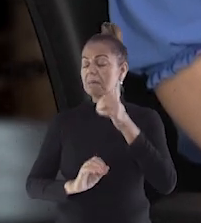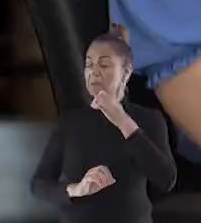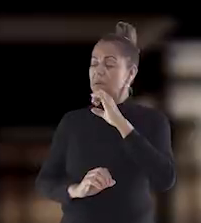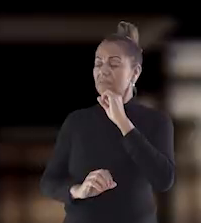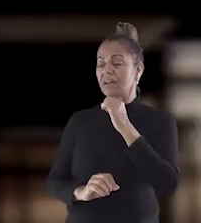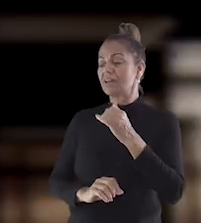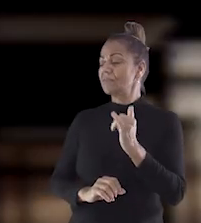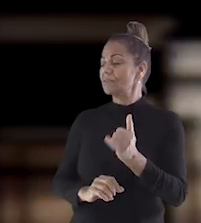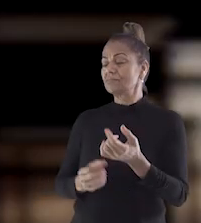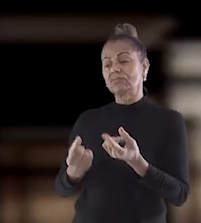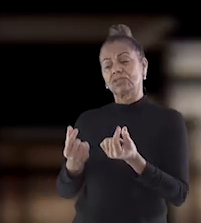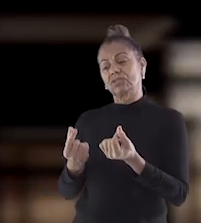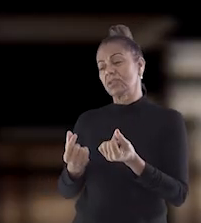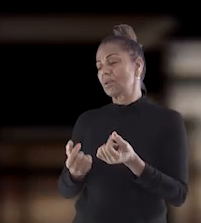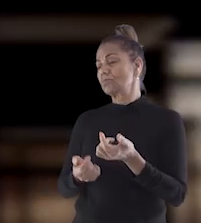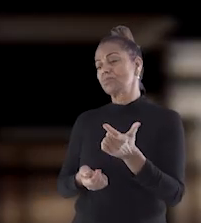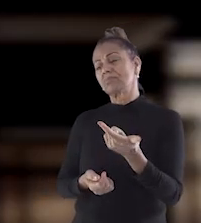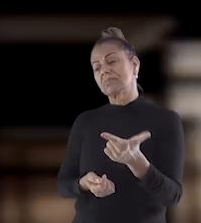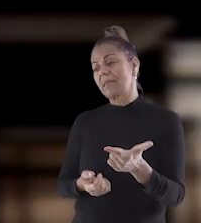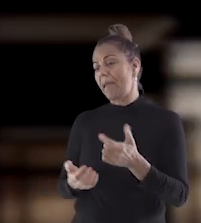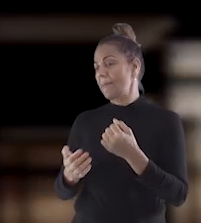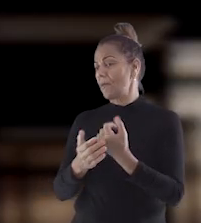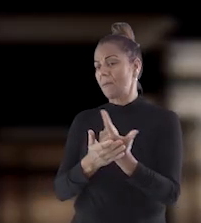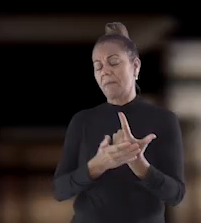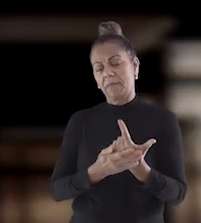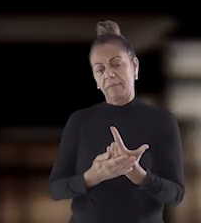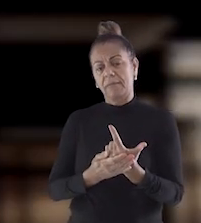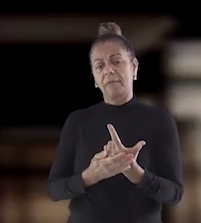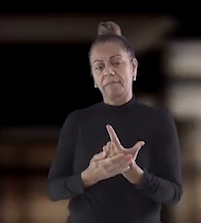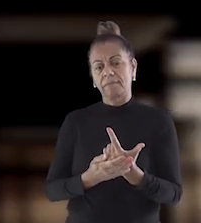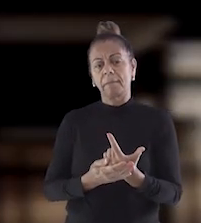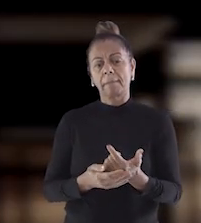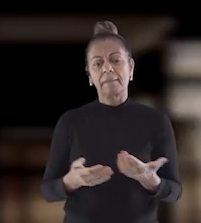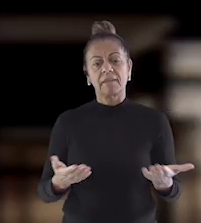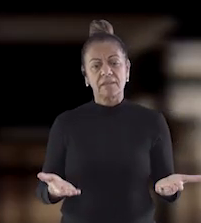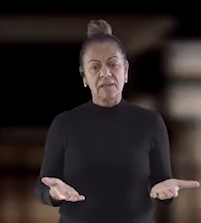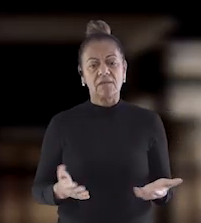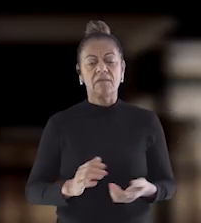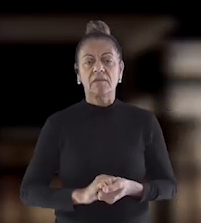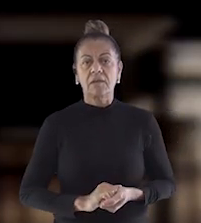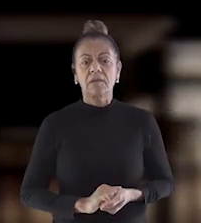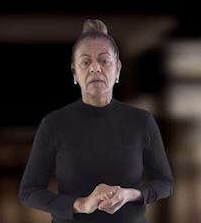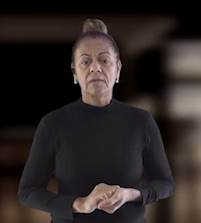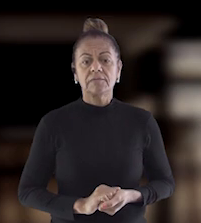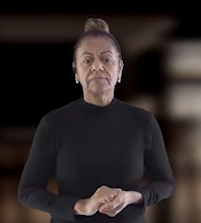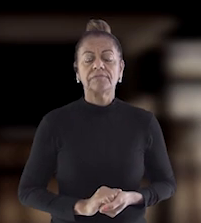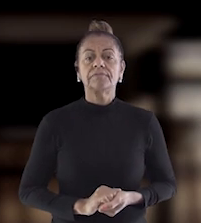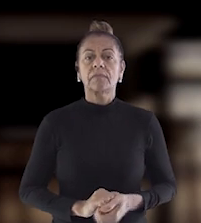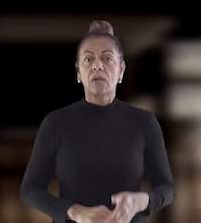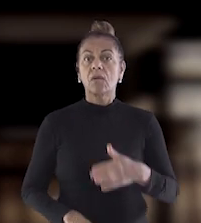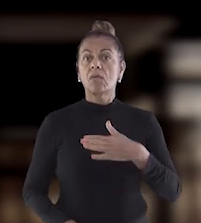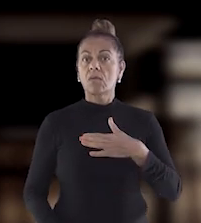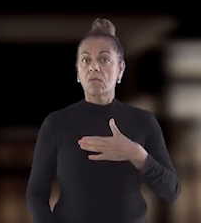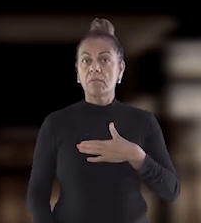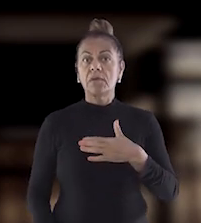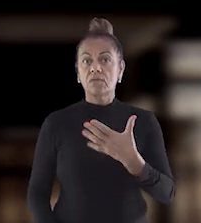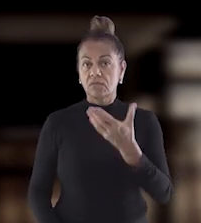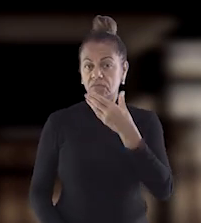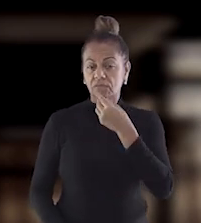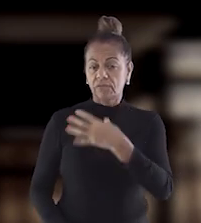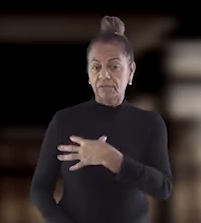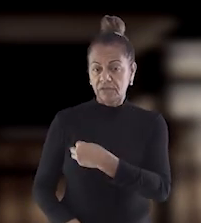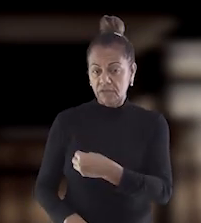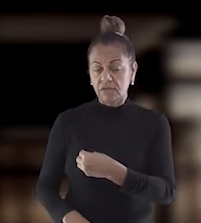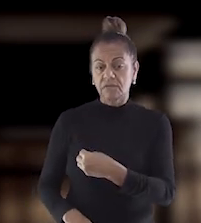Não, eu não tenho condições de te dar, você tem que entender. E meus filhos, assim, teve tudo isso. Hoje eu